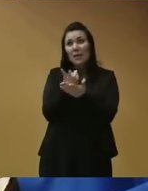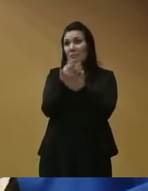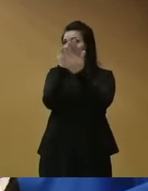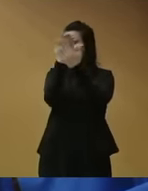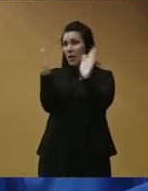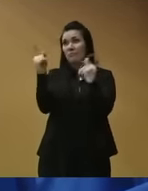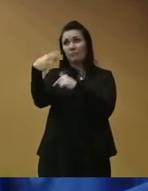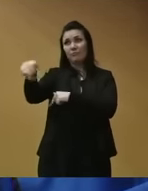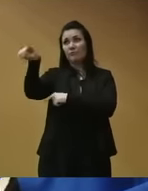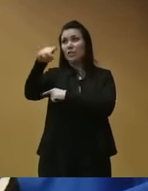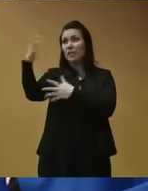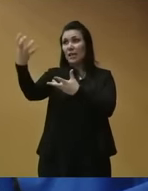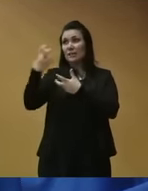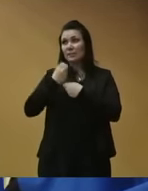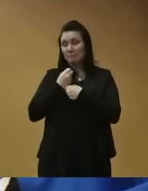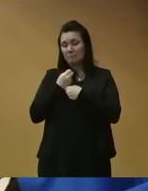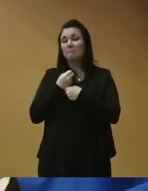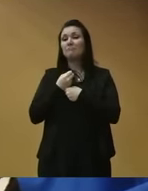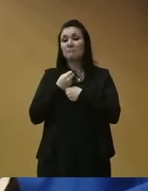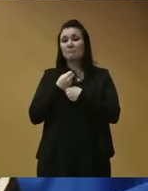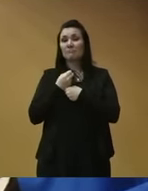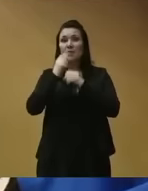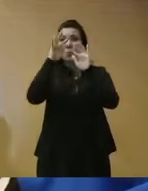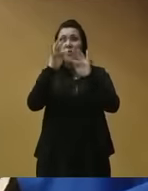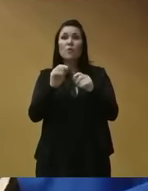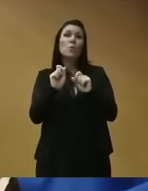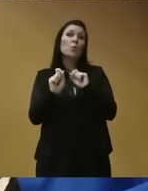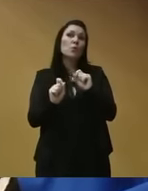abertas. E, para terminar, eu preciso fazer